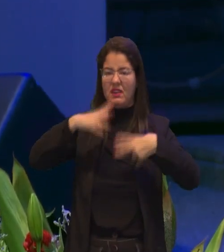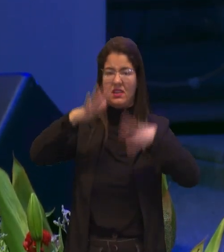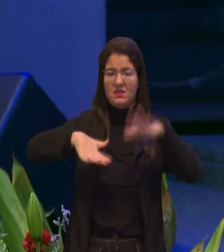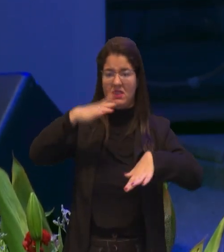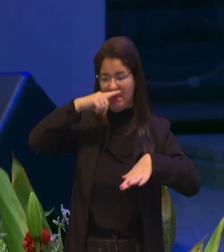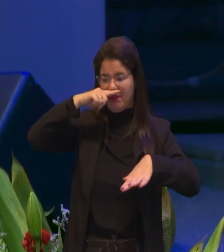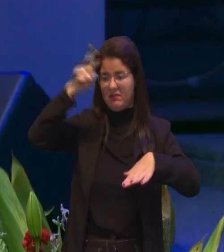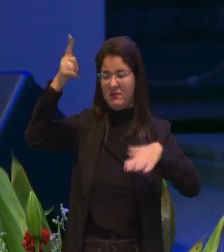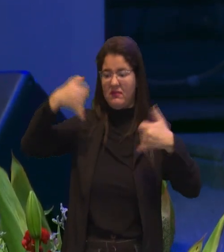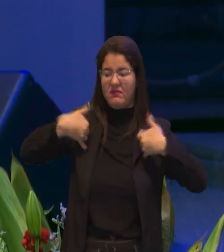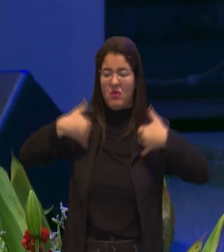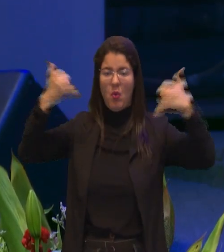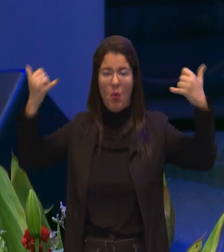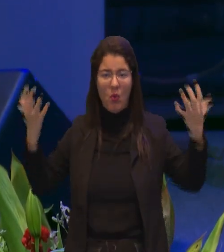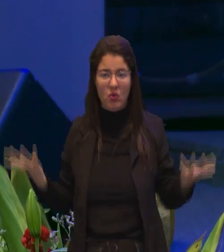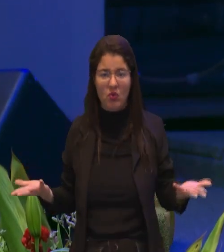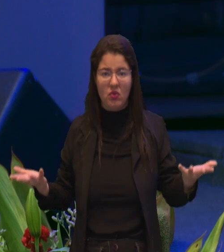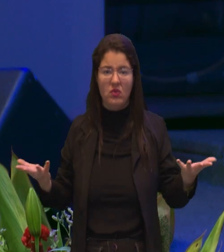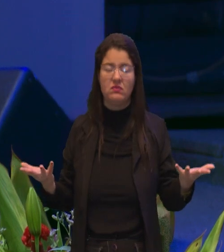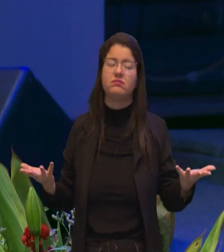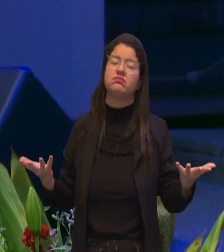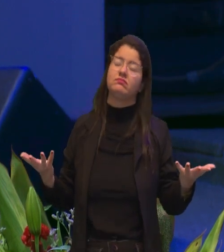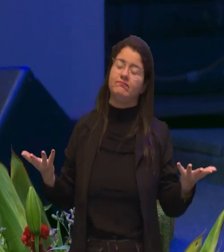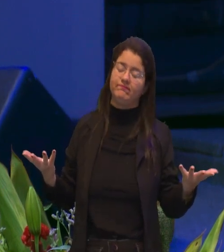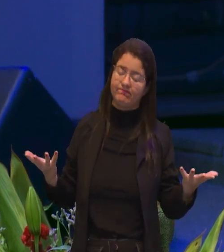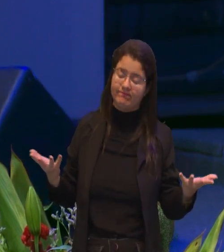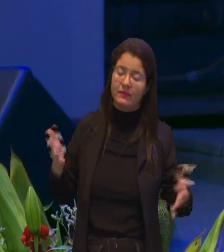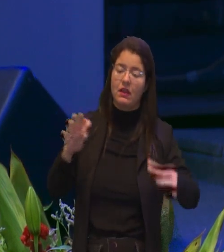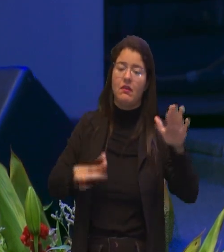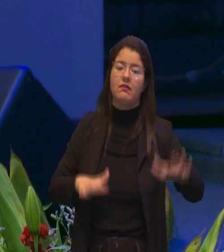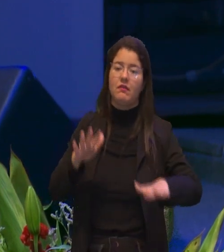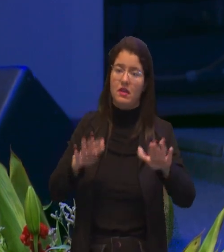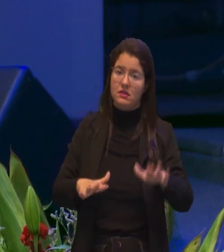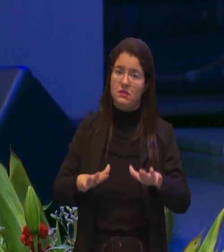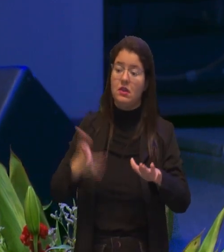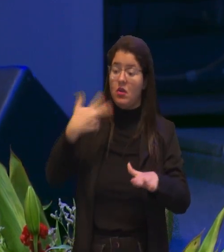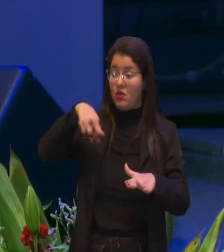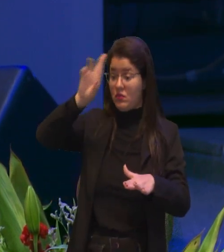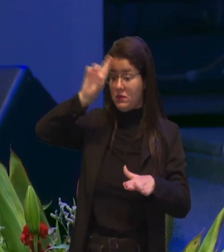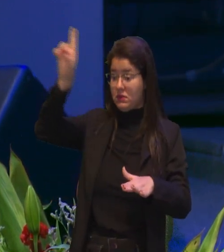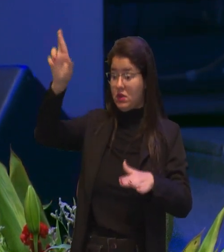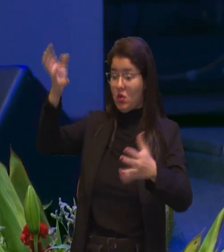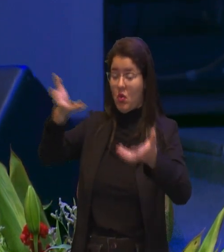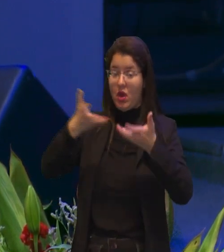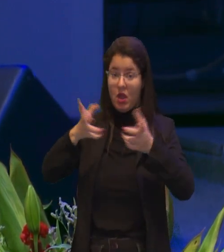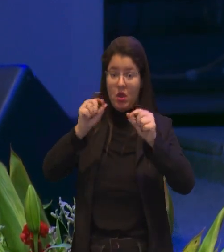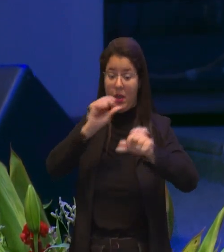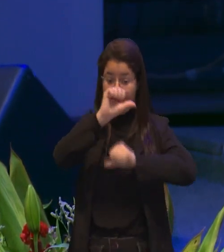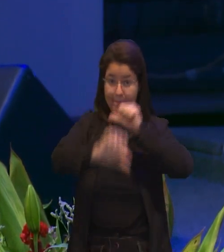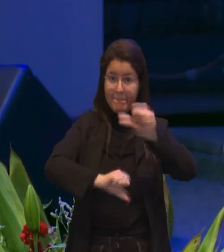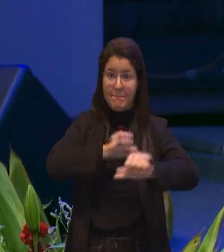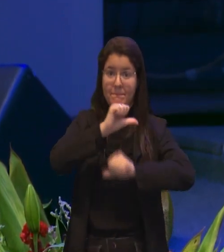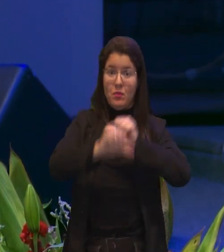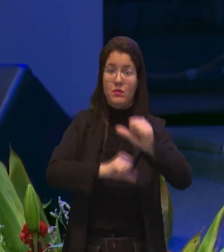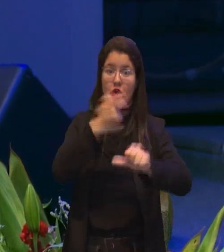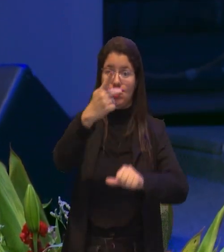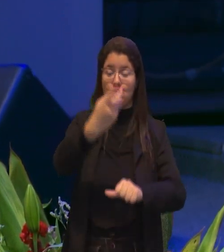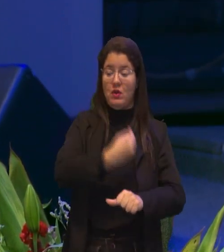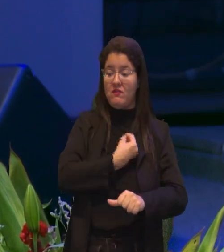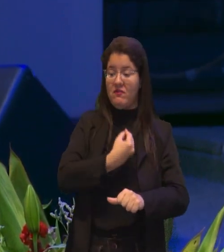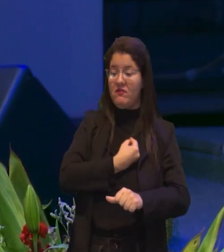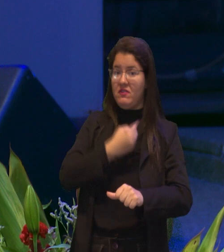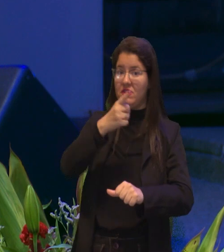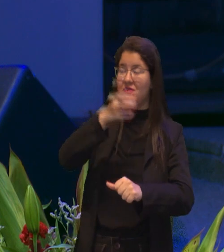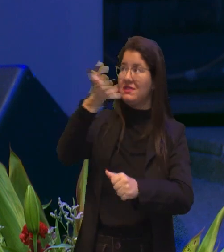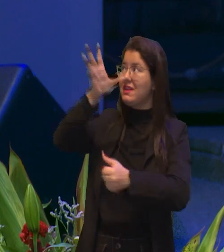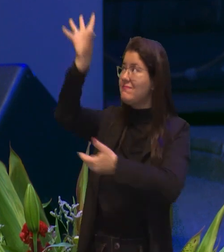vaidade, talvez com soberba, o Senhor nesta noite quer restaurar a imagem dEle na sua